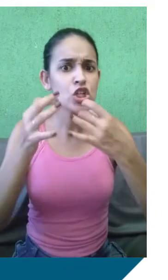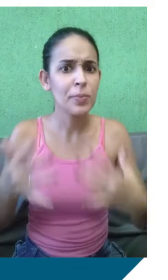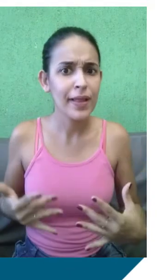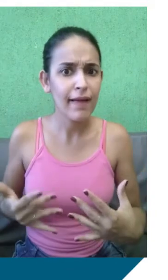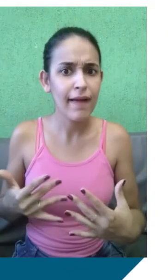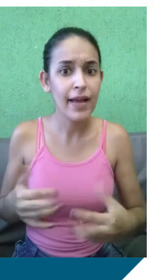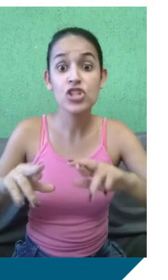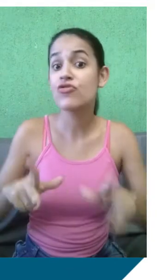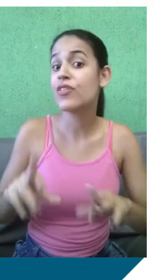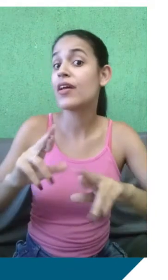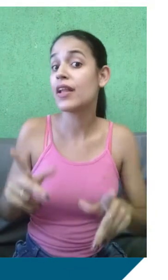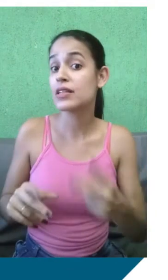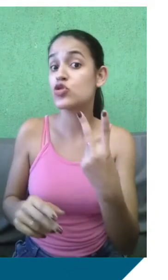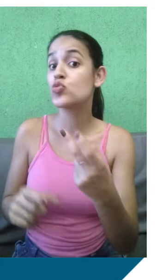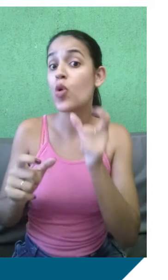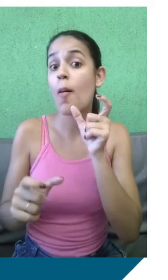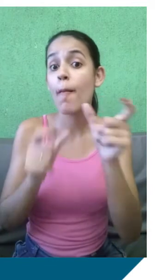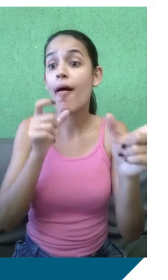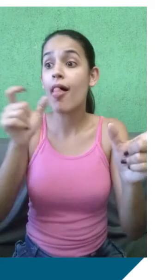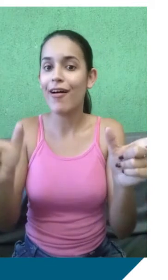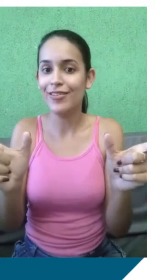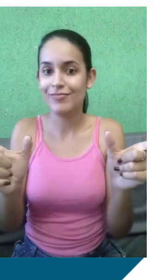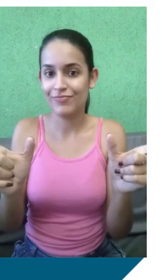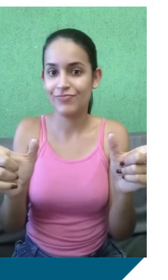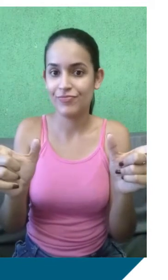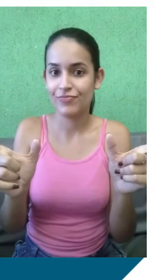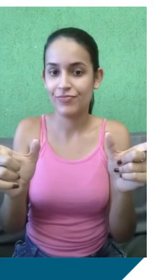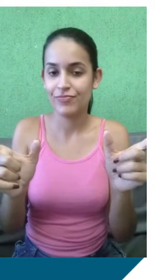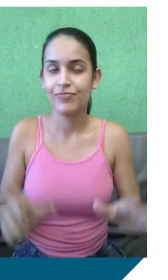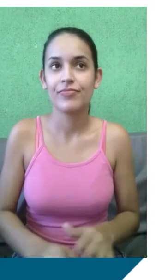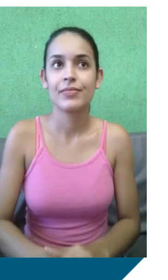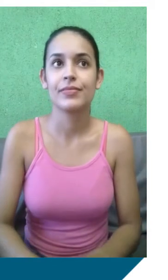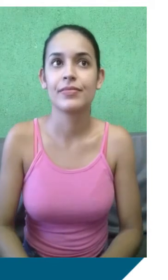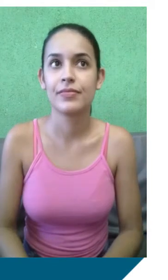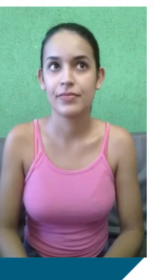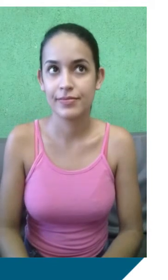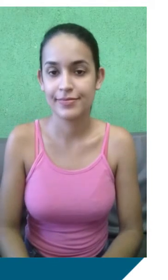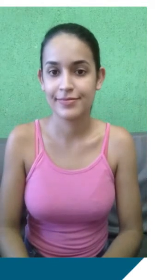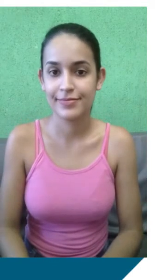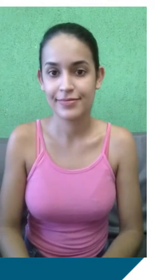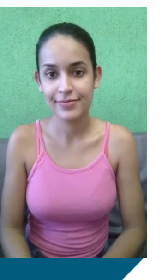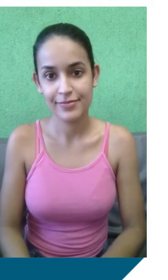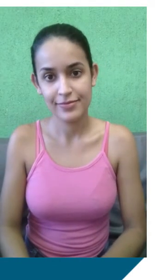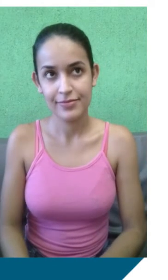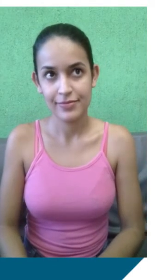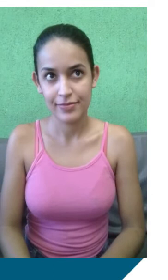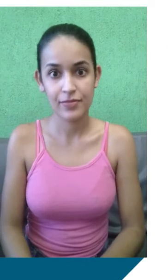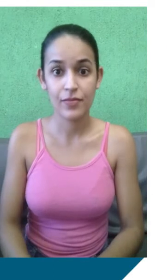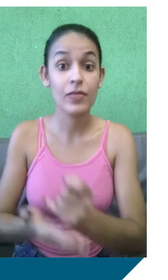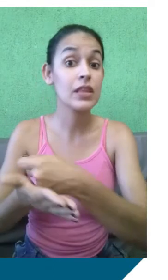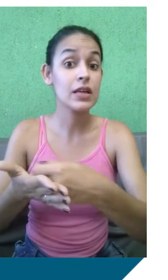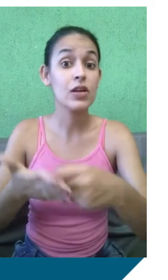primeiro termo. No segundo parágrafo, o autor faz esclarecimentos acerca do segundo termo. O